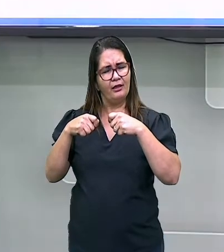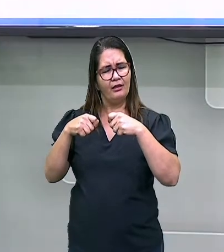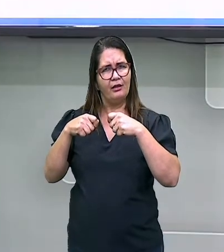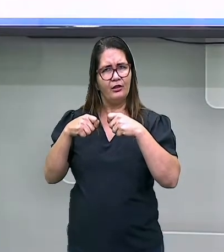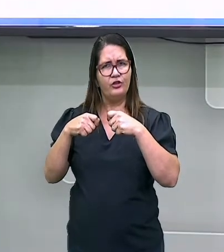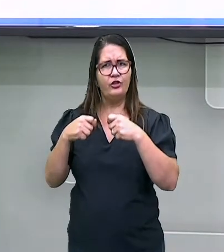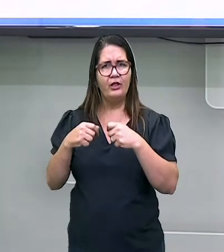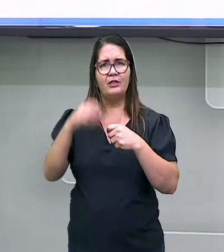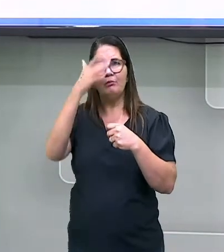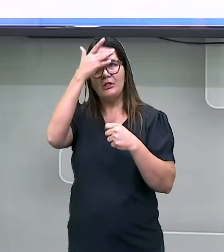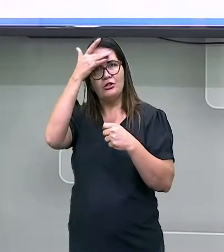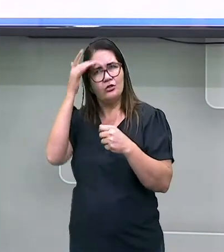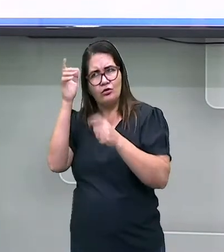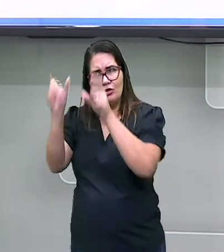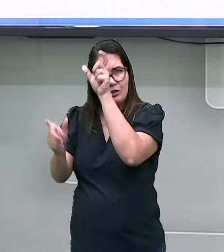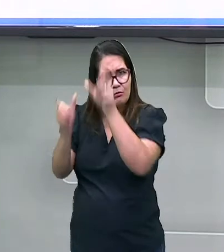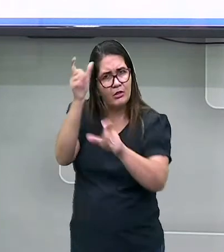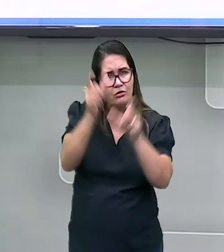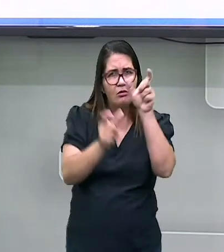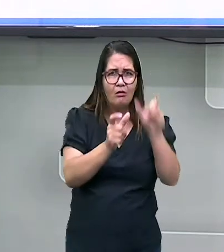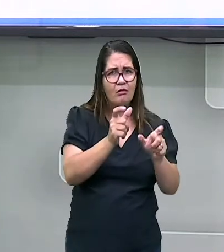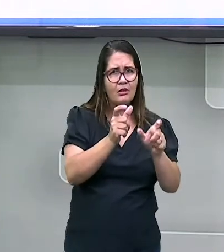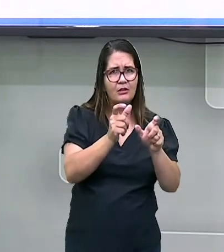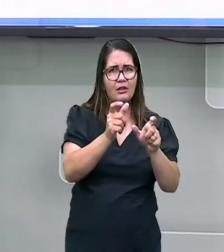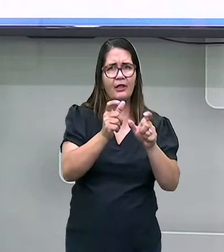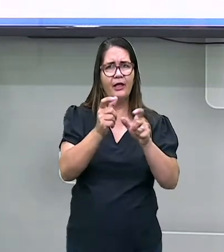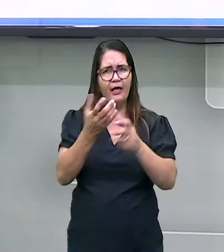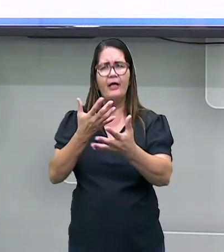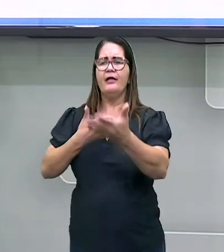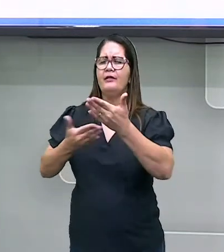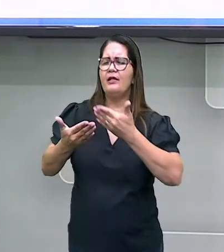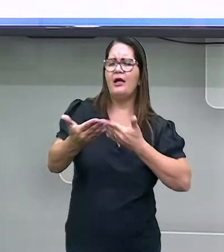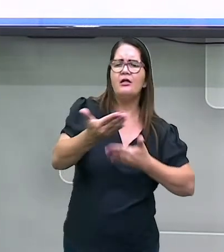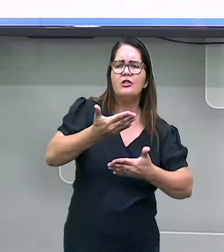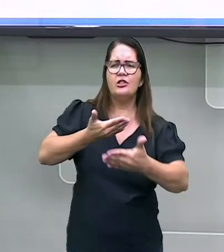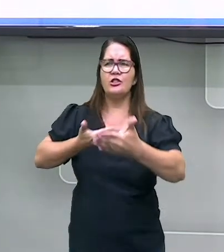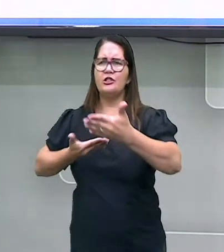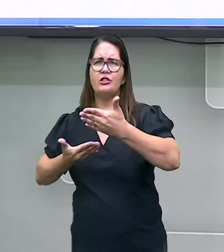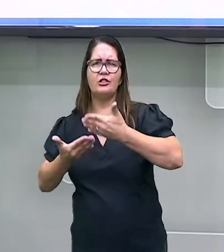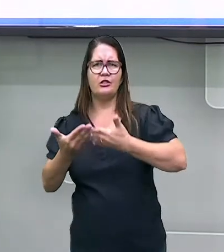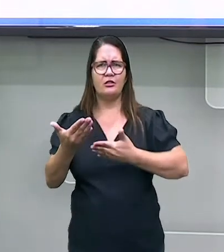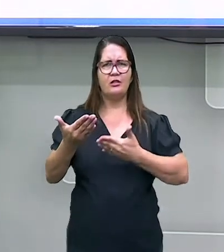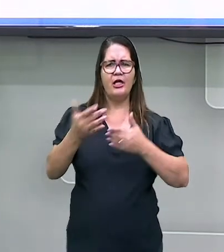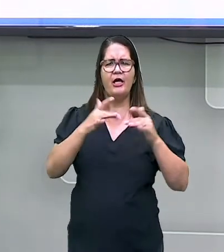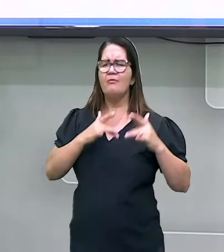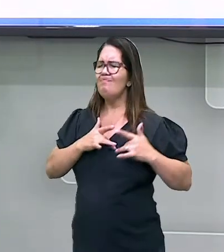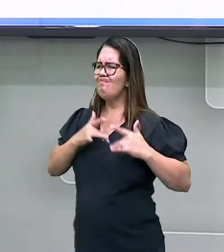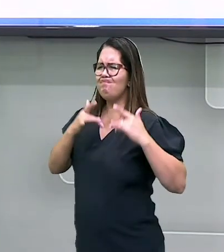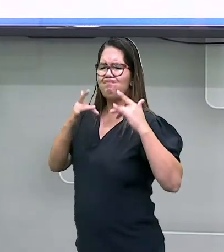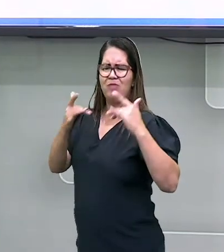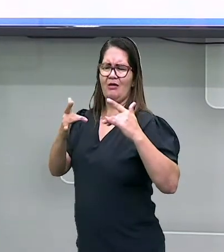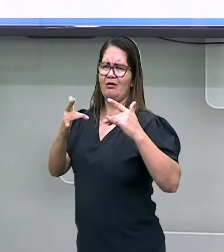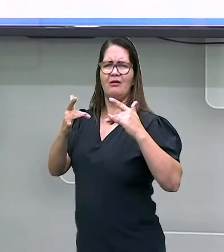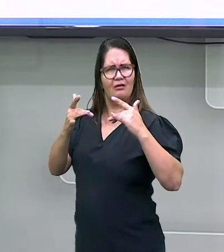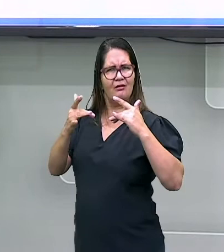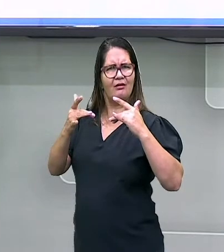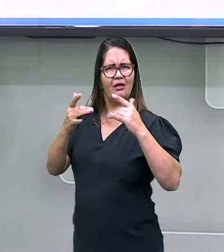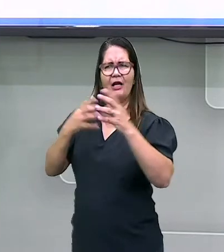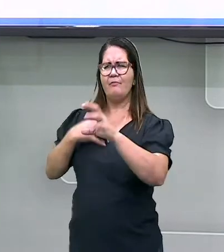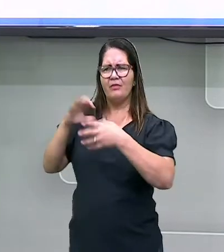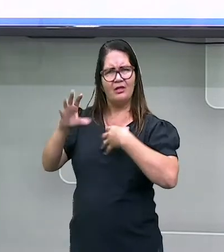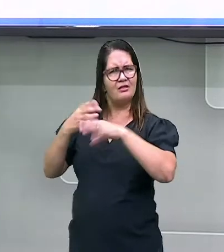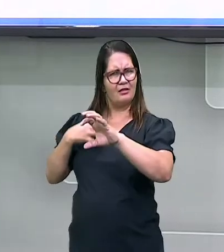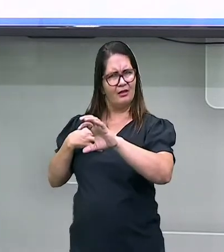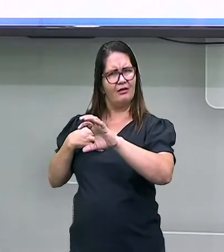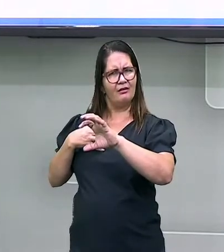nós estudamos lá naquela aula de geografia, de depender de quem vive no campo, depender de quem vive na